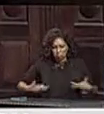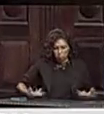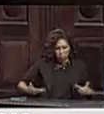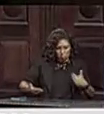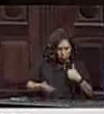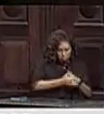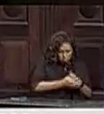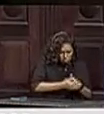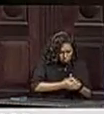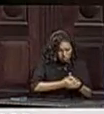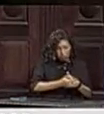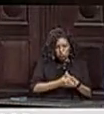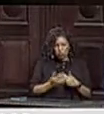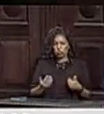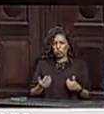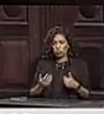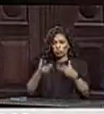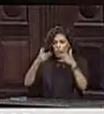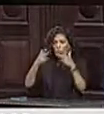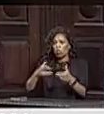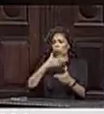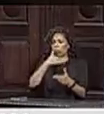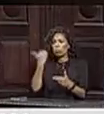em Realengo, como indigente,